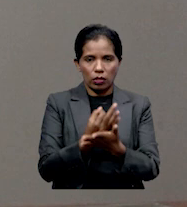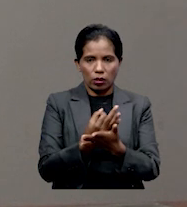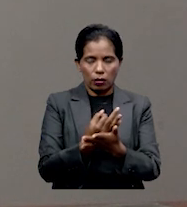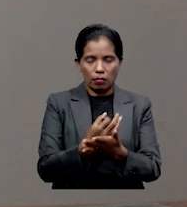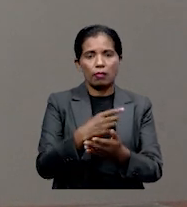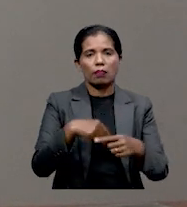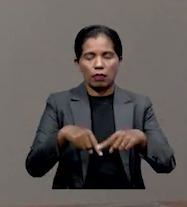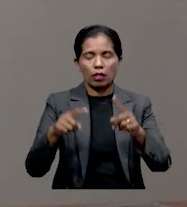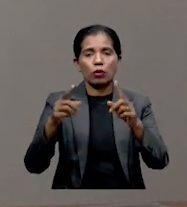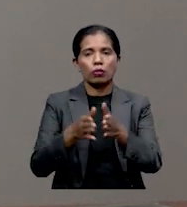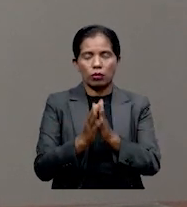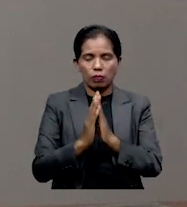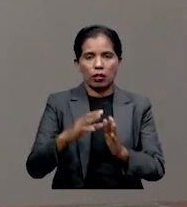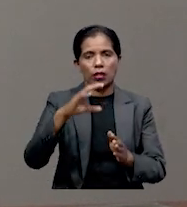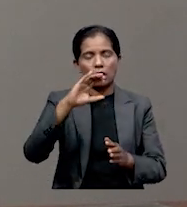SSD.